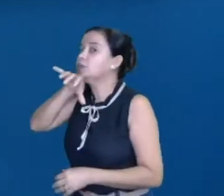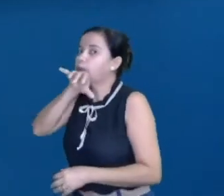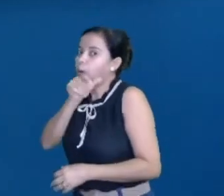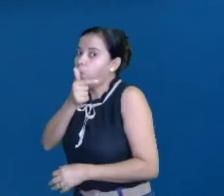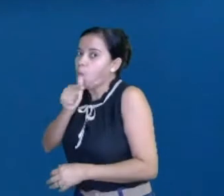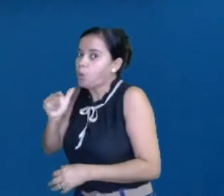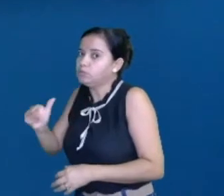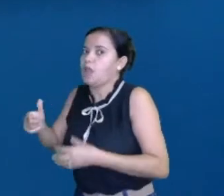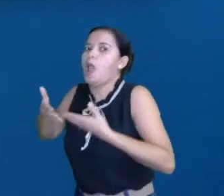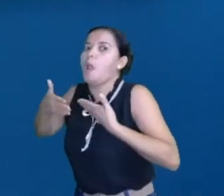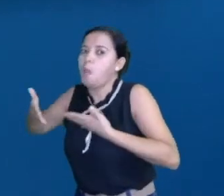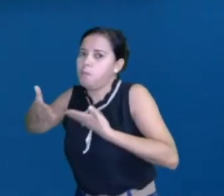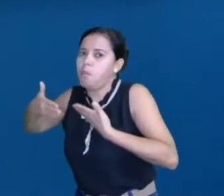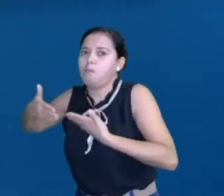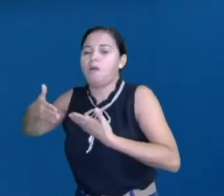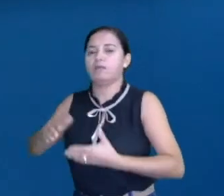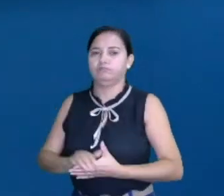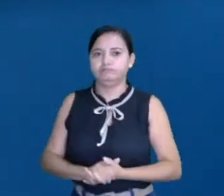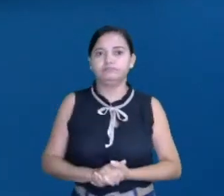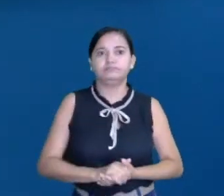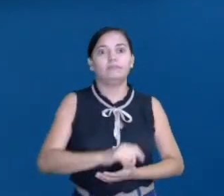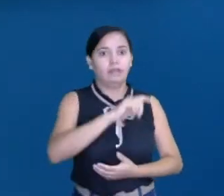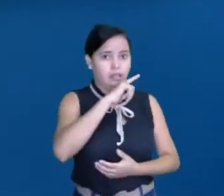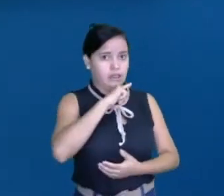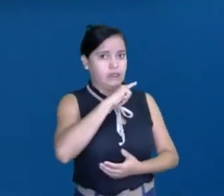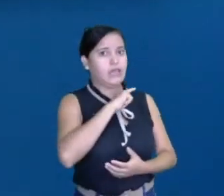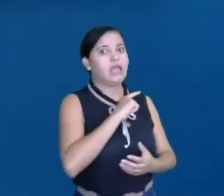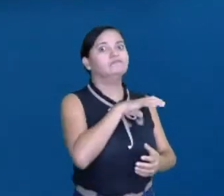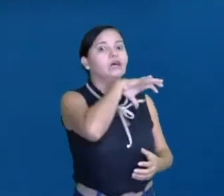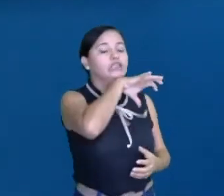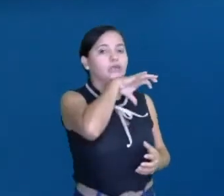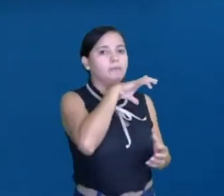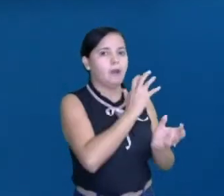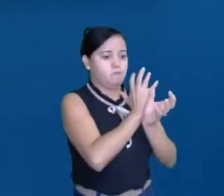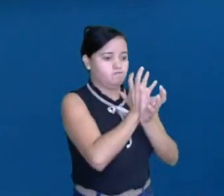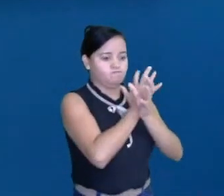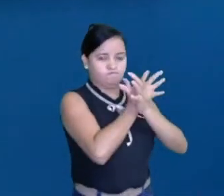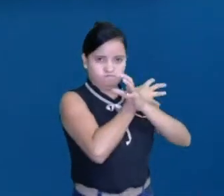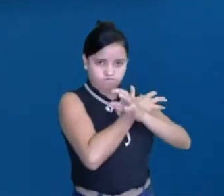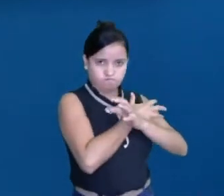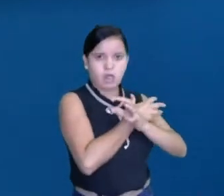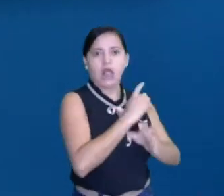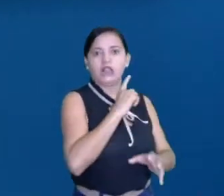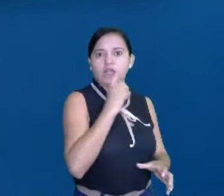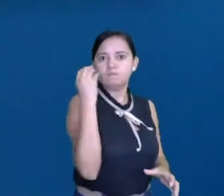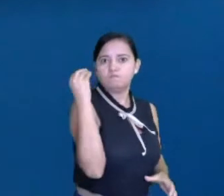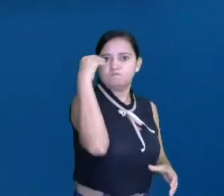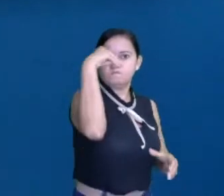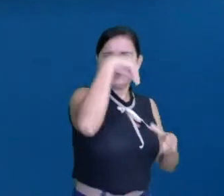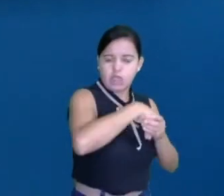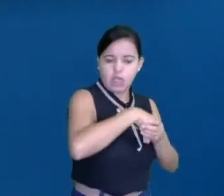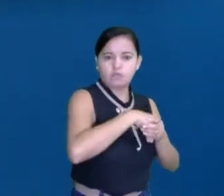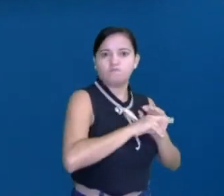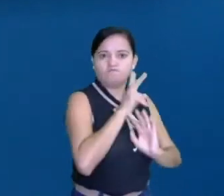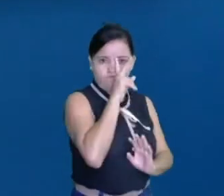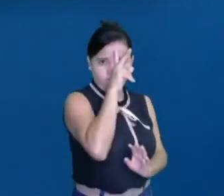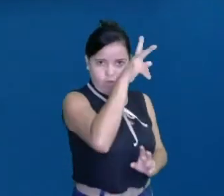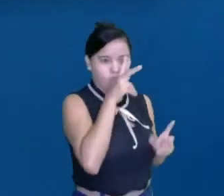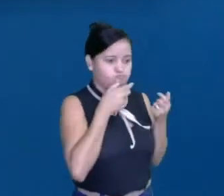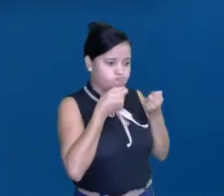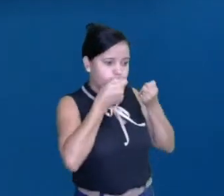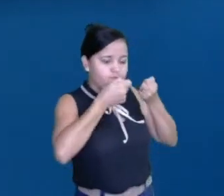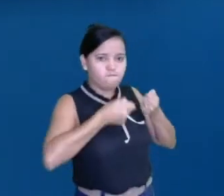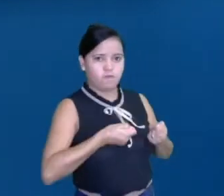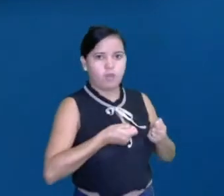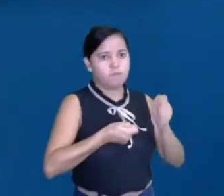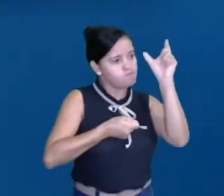invertebrados. Os animais vertebrados possuem um esqueleto ósseo ou cartilaginoso, possuem